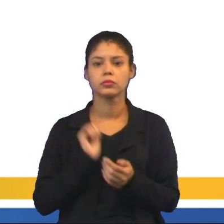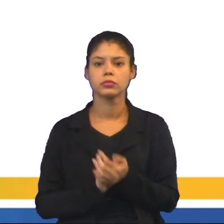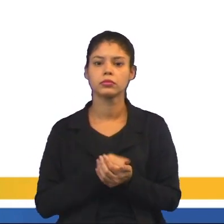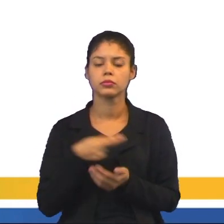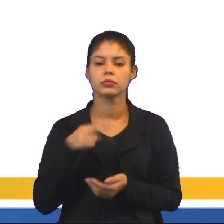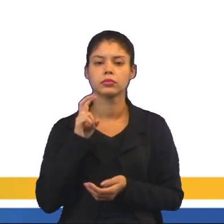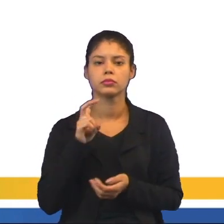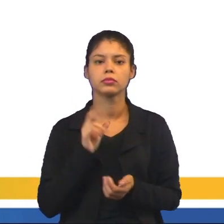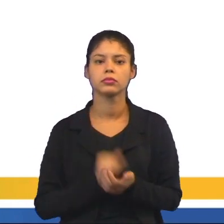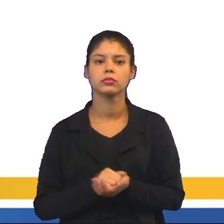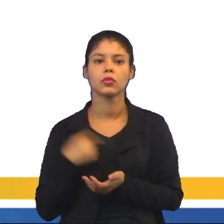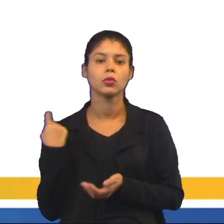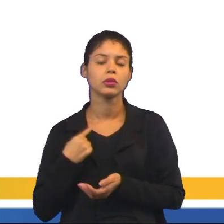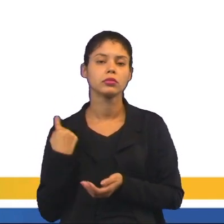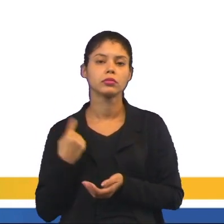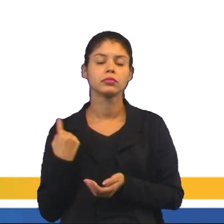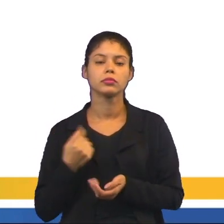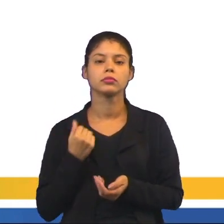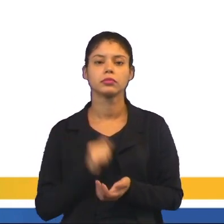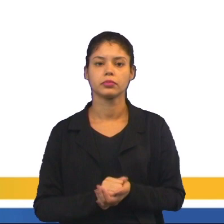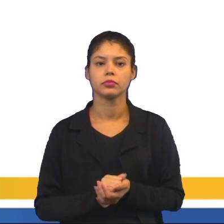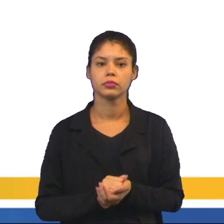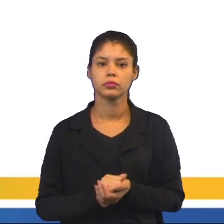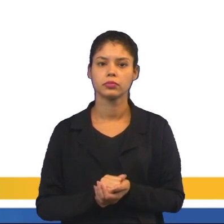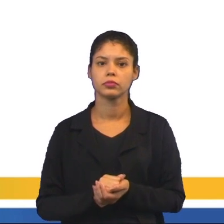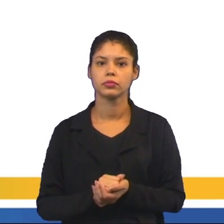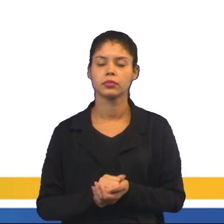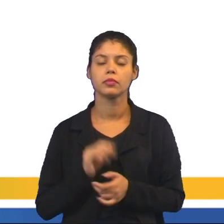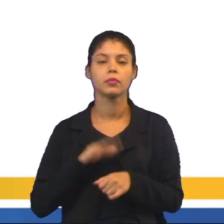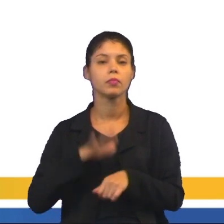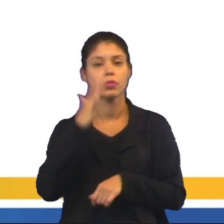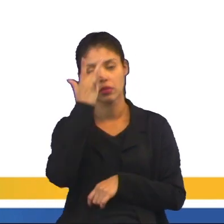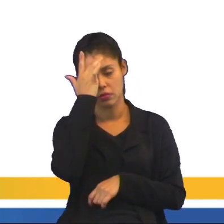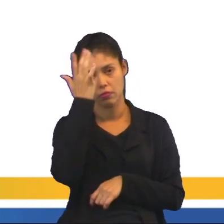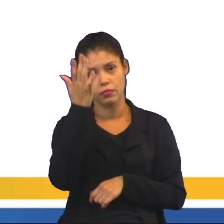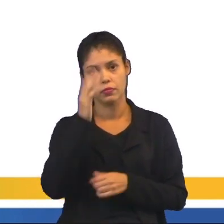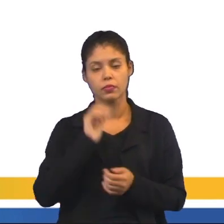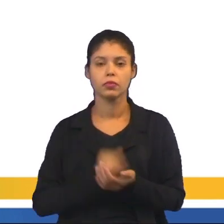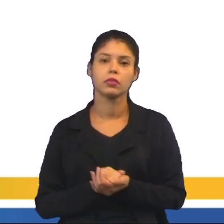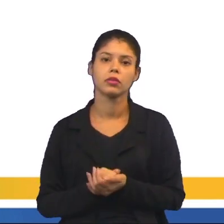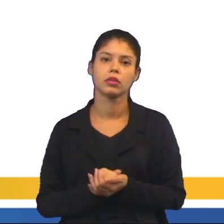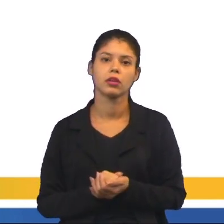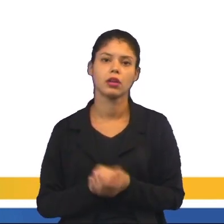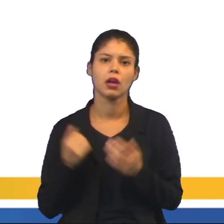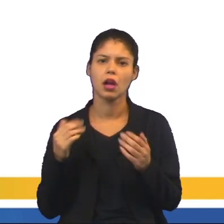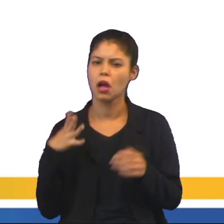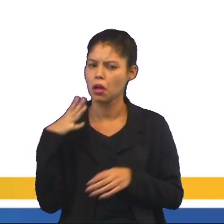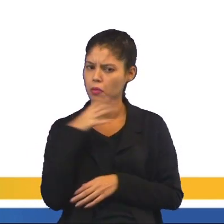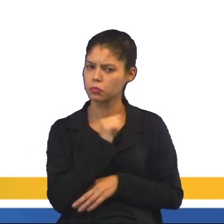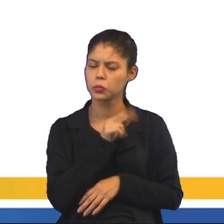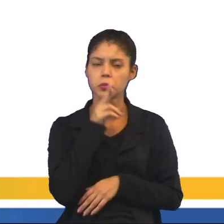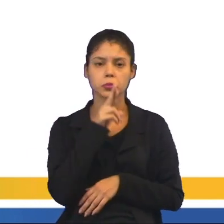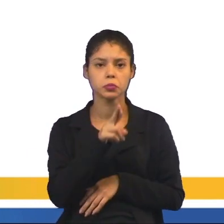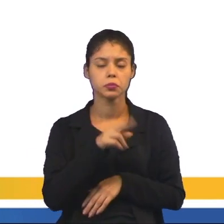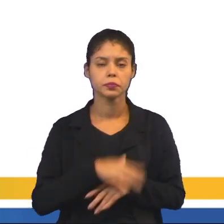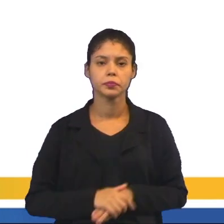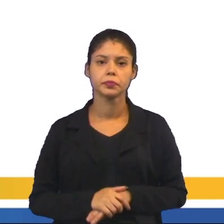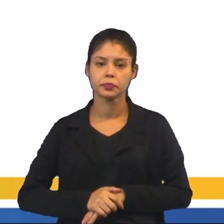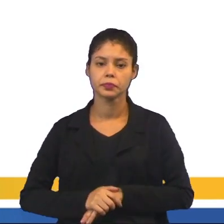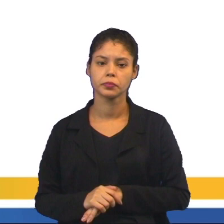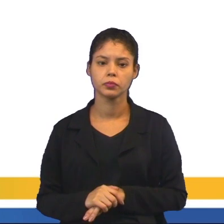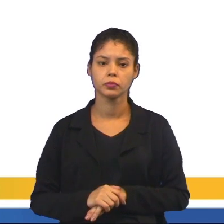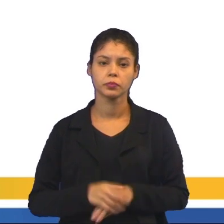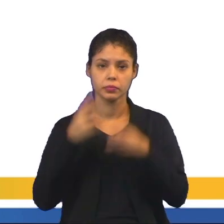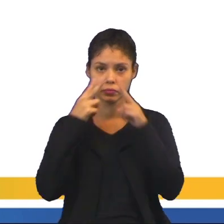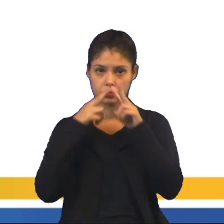5, ele está sozinho. Então, ali ele torna-se mais fácil e ágil de responder. Então, nós temos